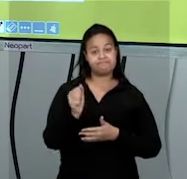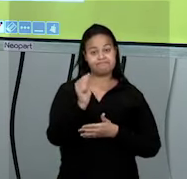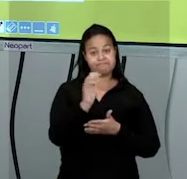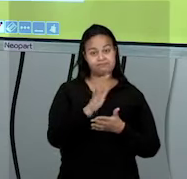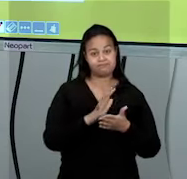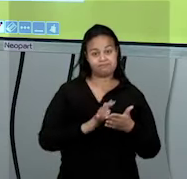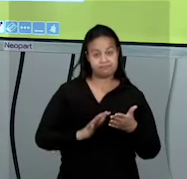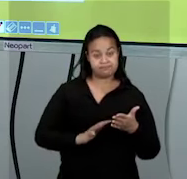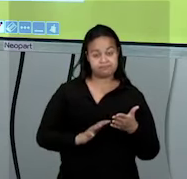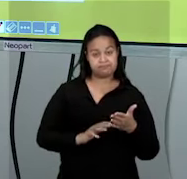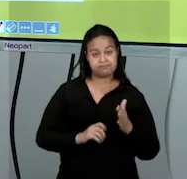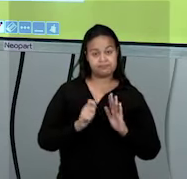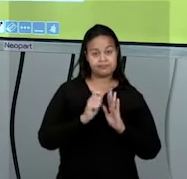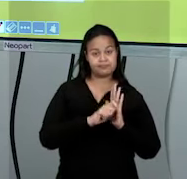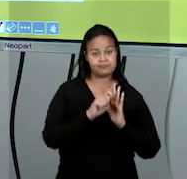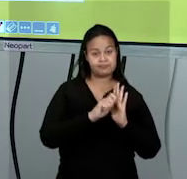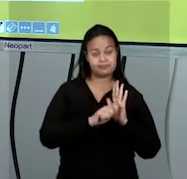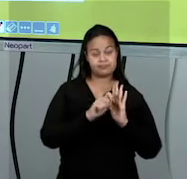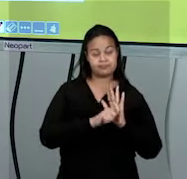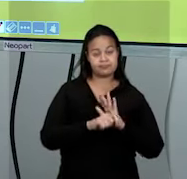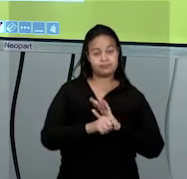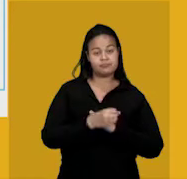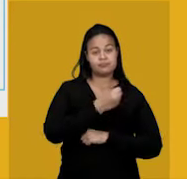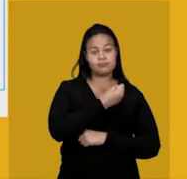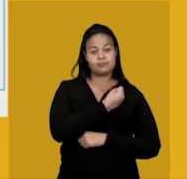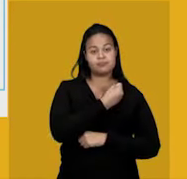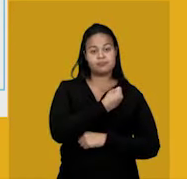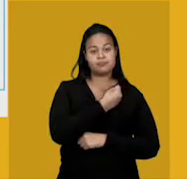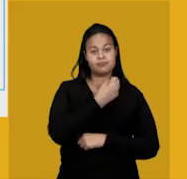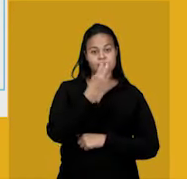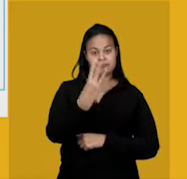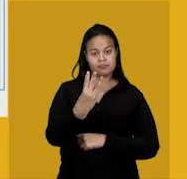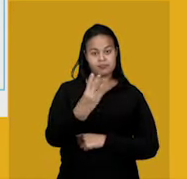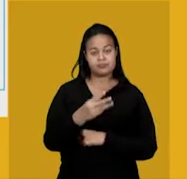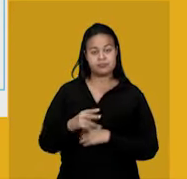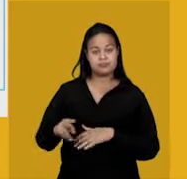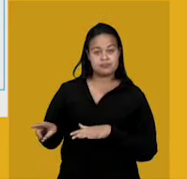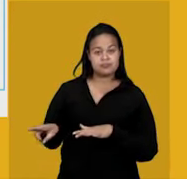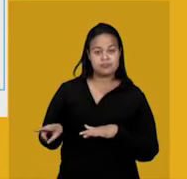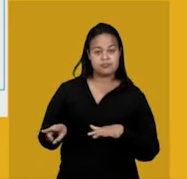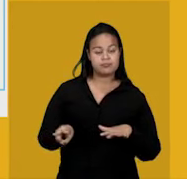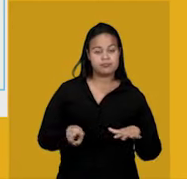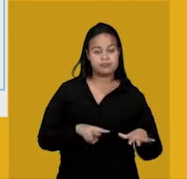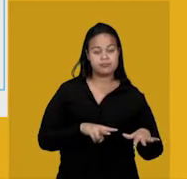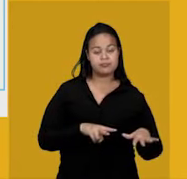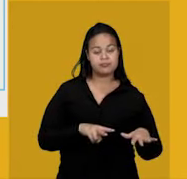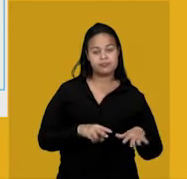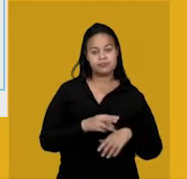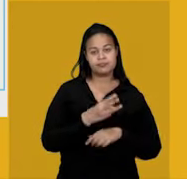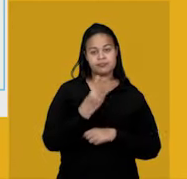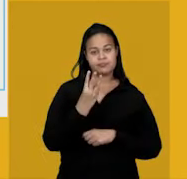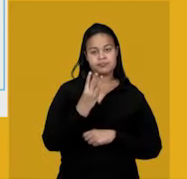Atividades do PET 3, na nossa semana